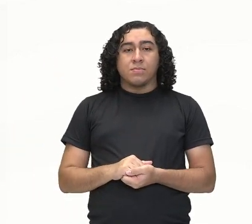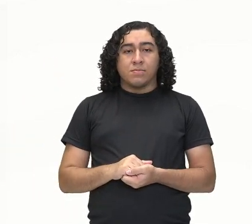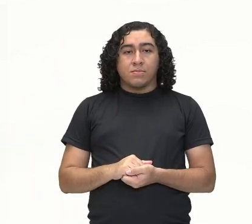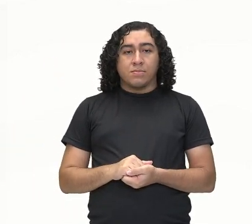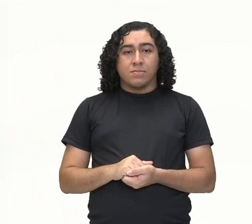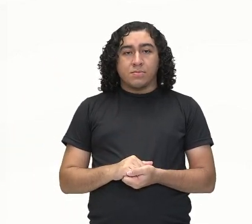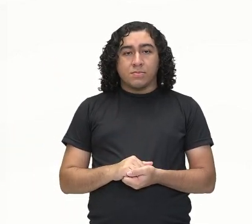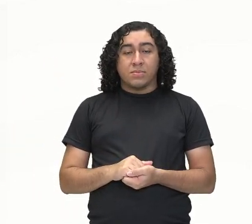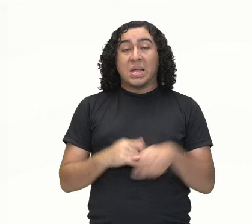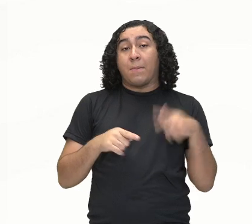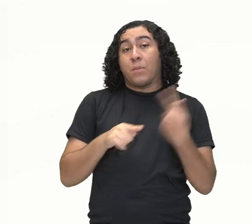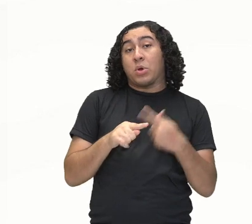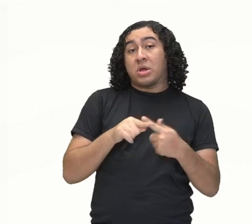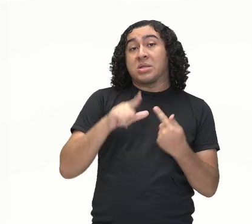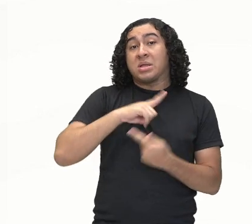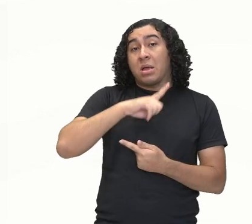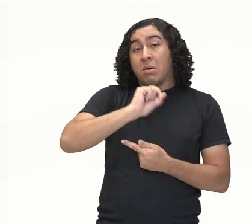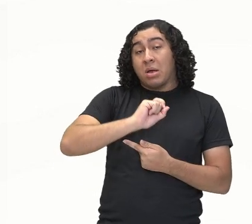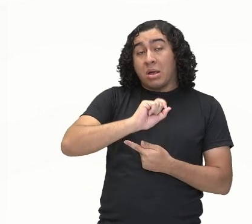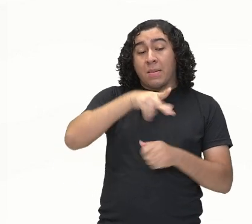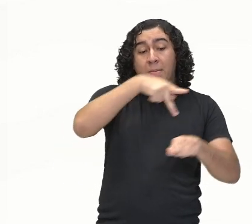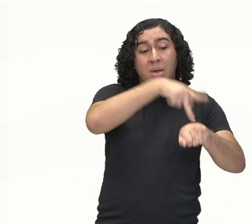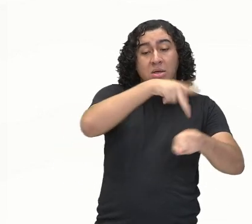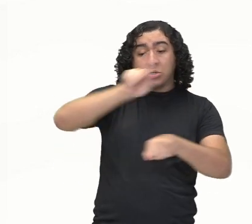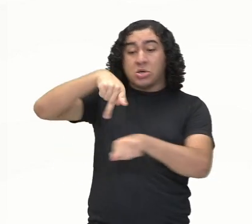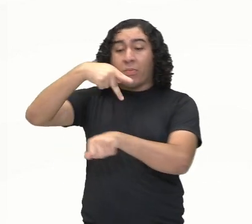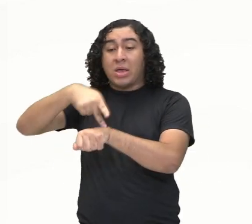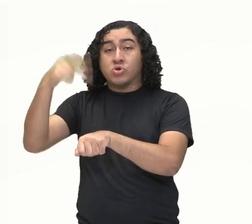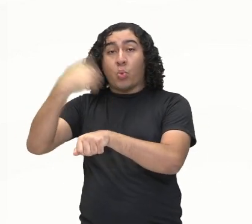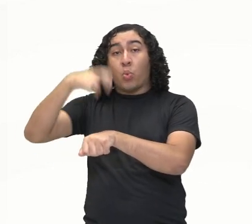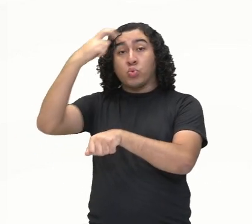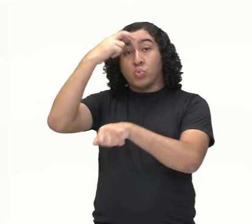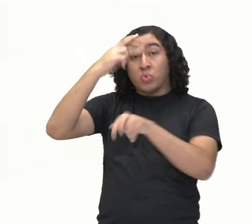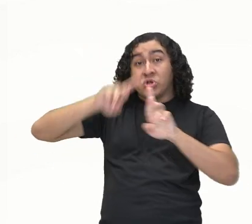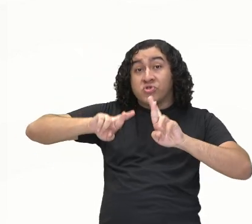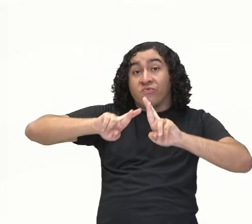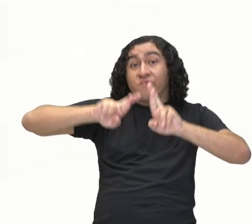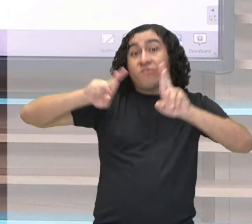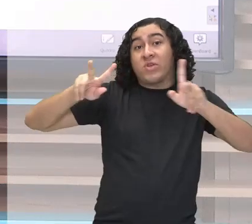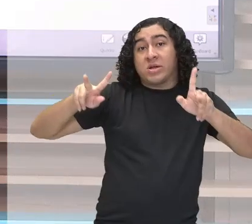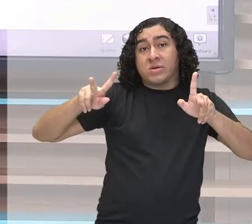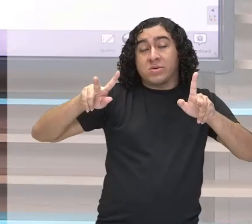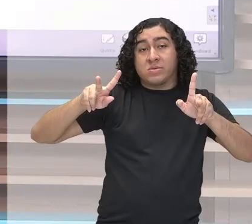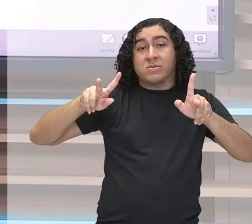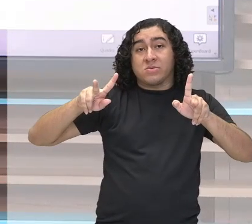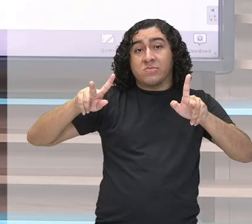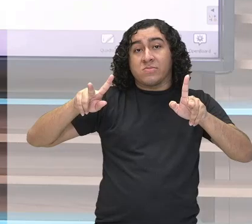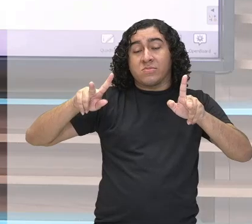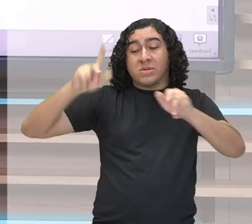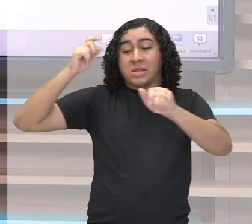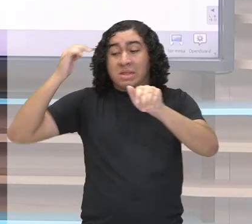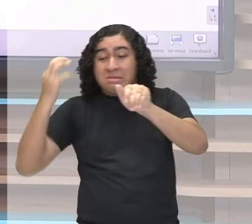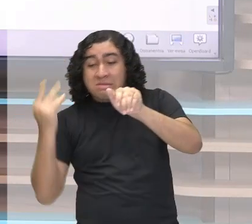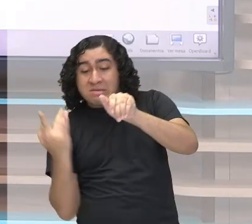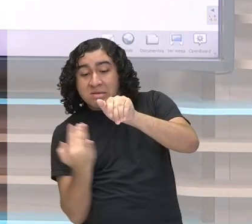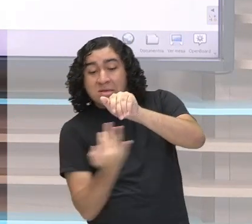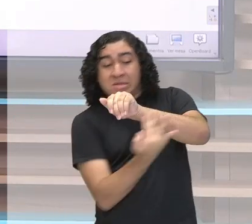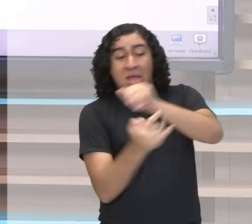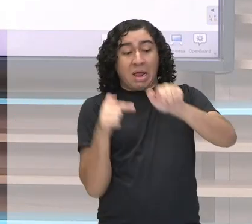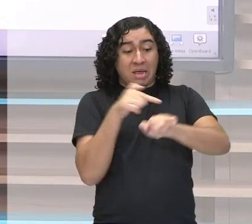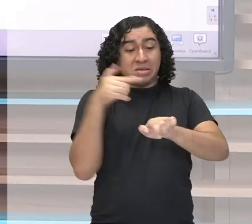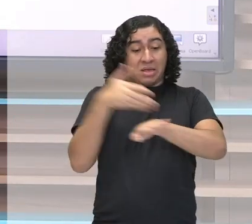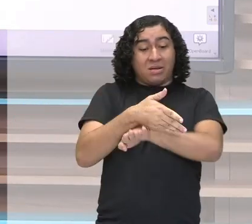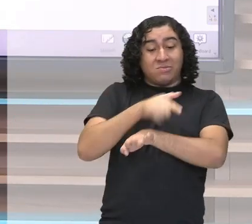presença de outras culturas ali, que é uma presença forte em outros países devido a esses